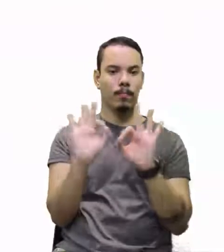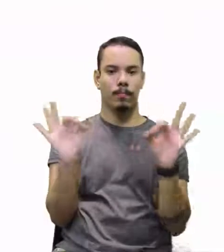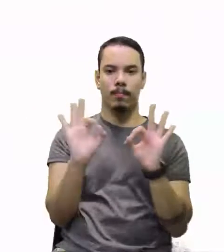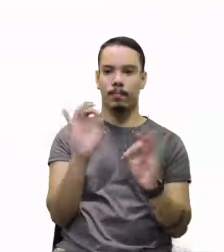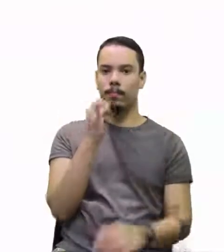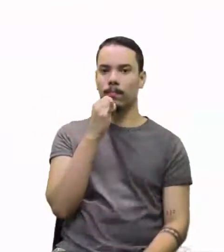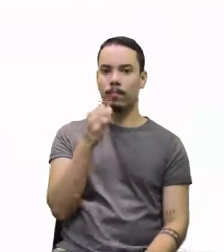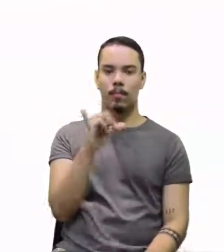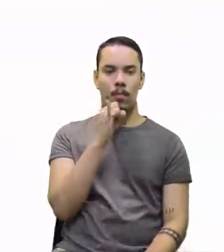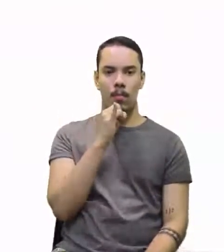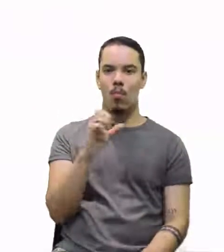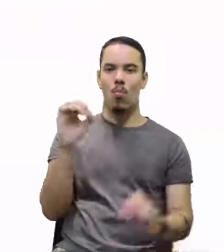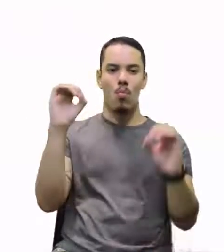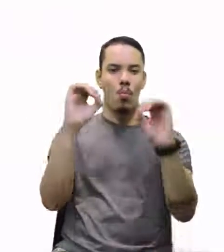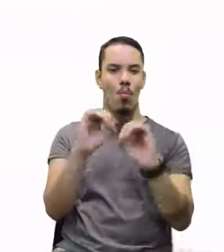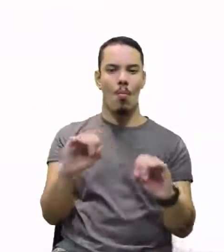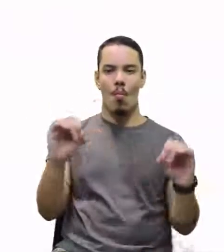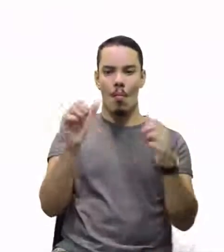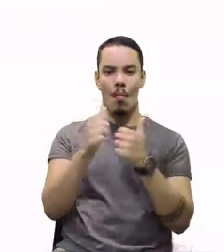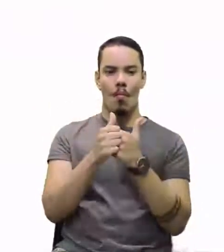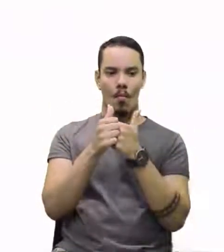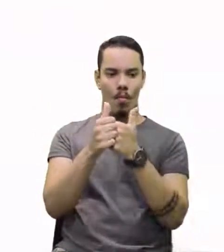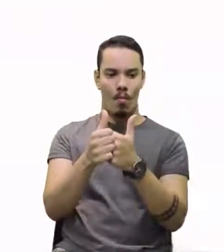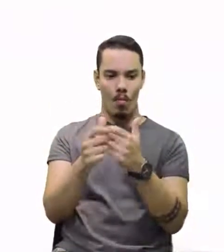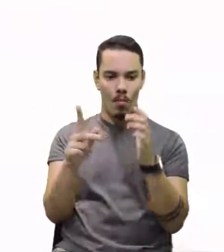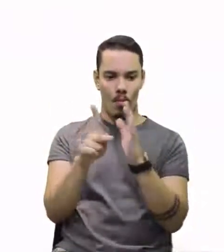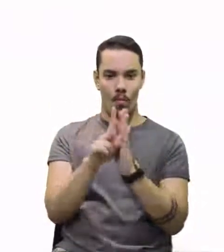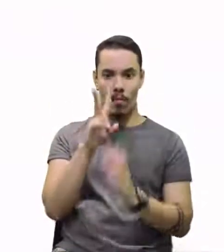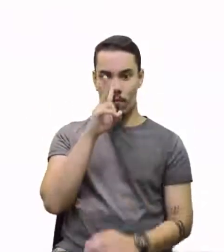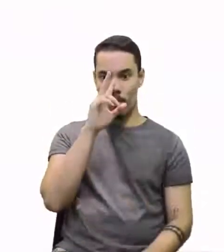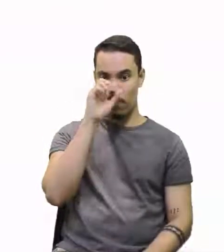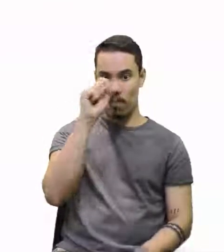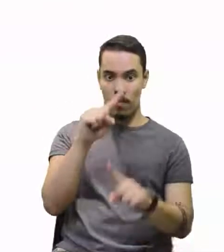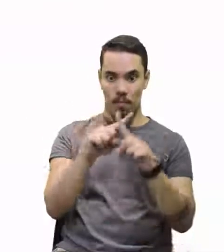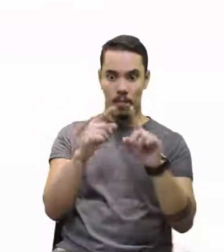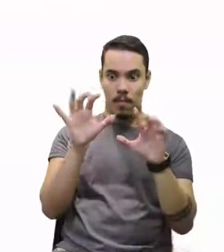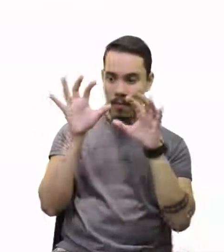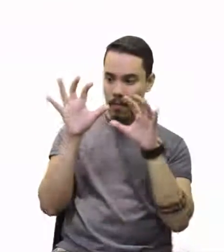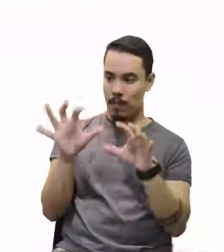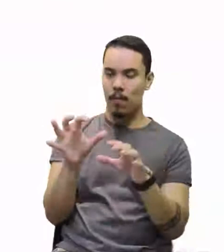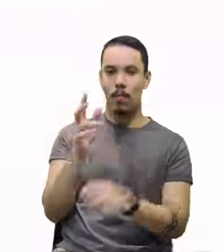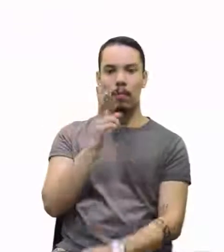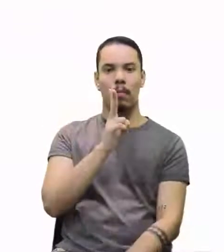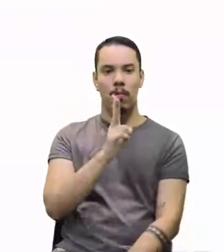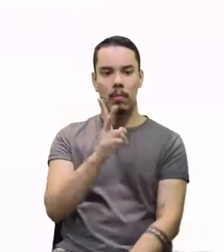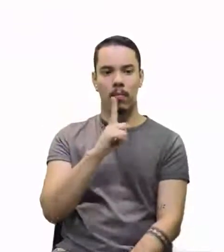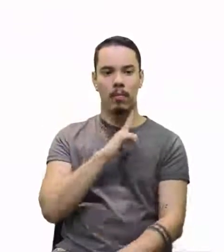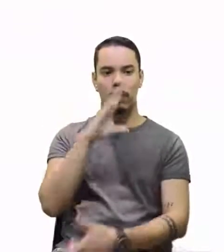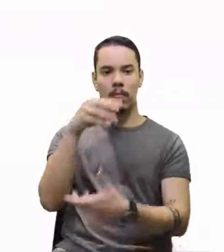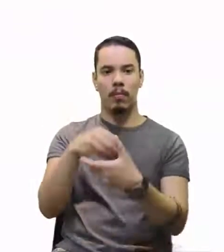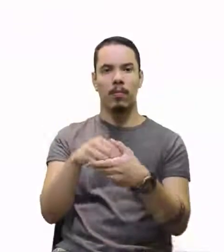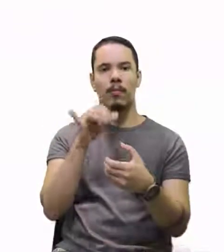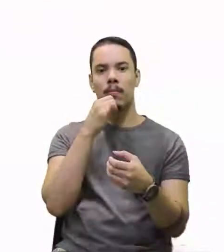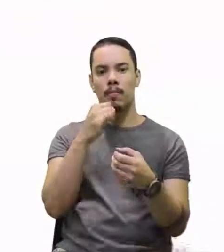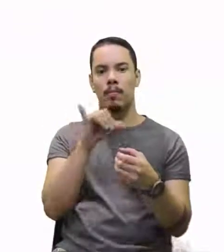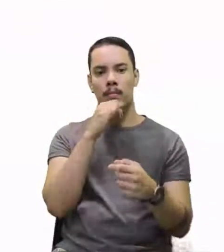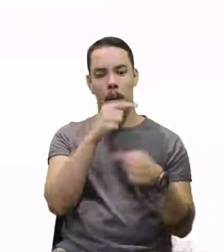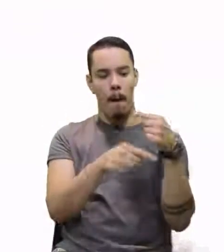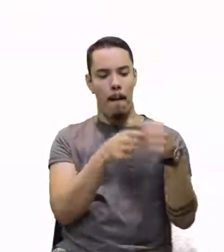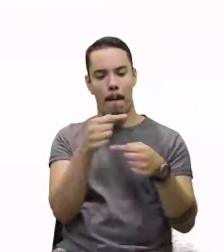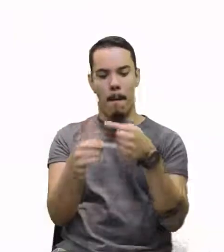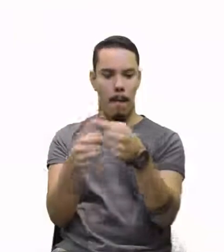corrente elétrica, nenhuma a partir da força eletromotriz, mas mesmo assim continua havendo corrente.